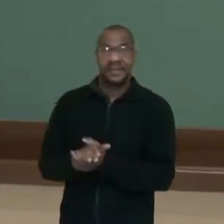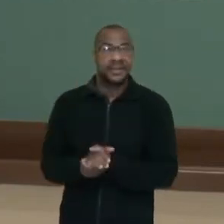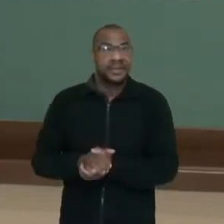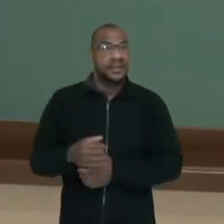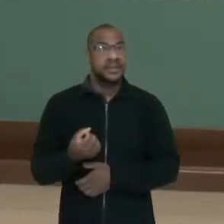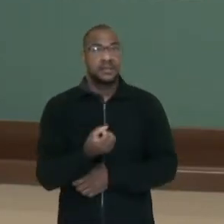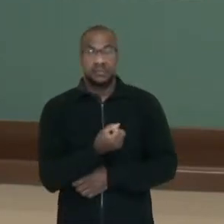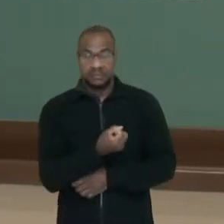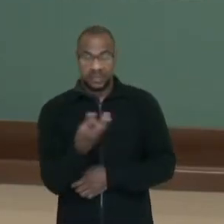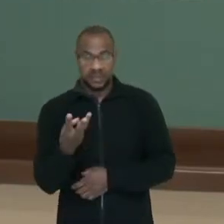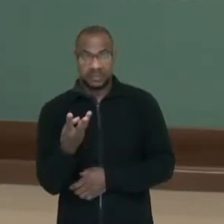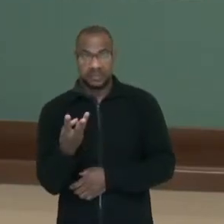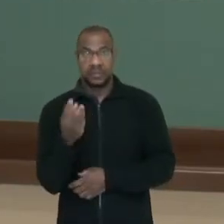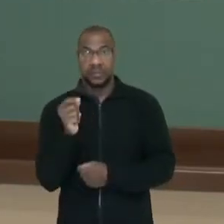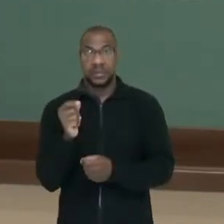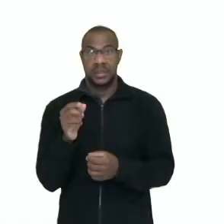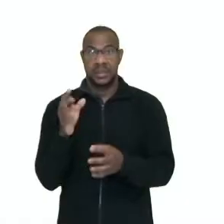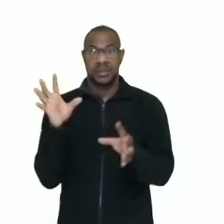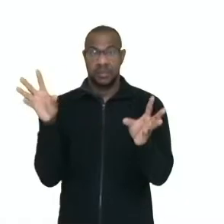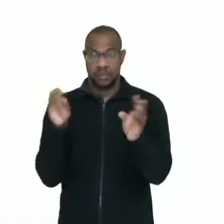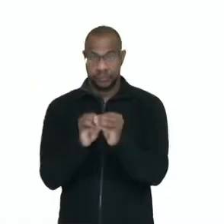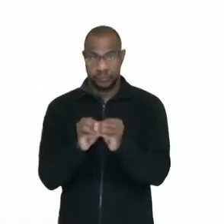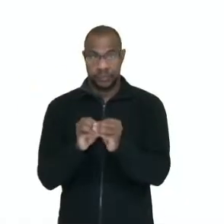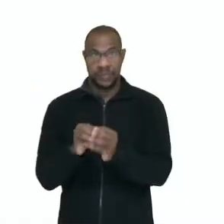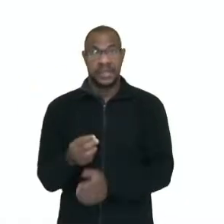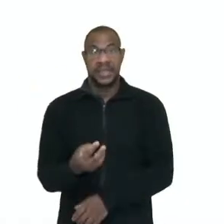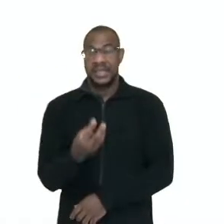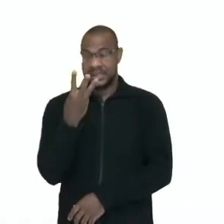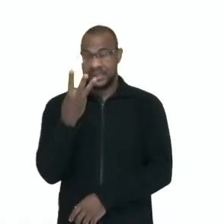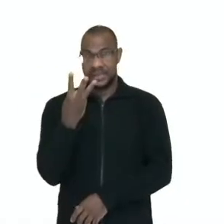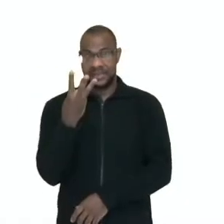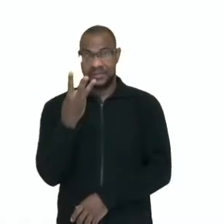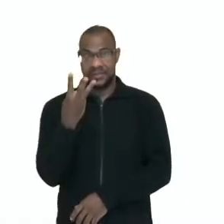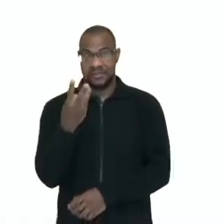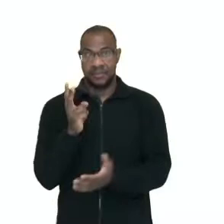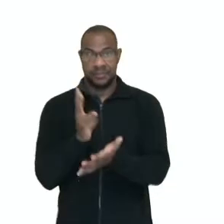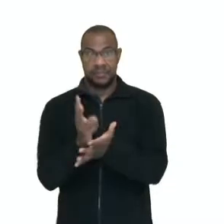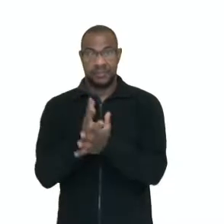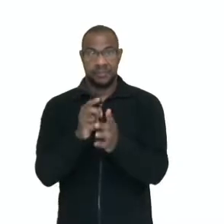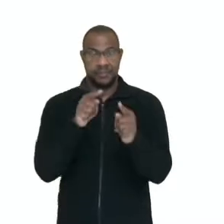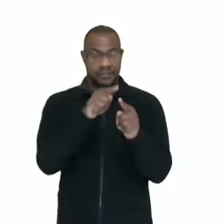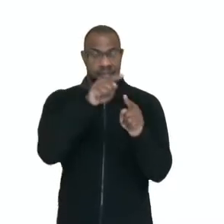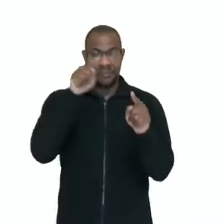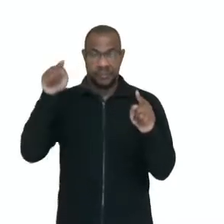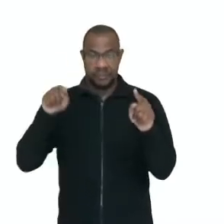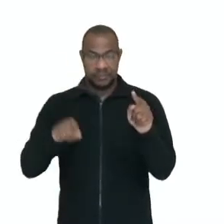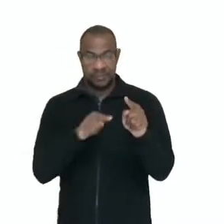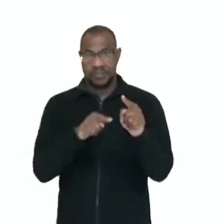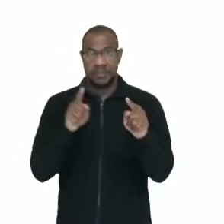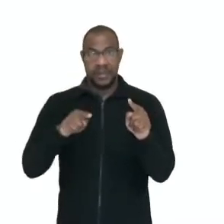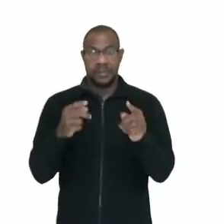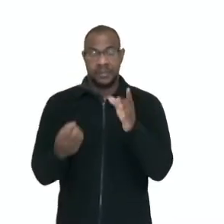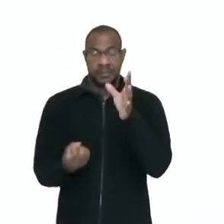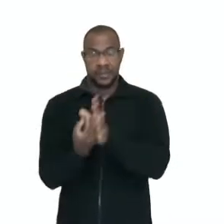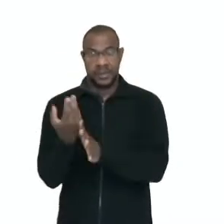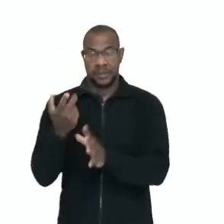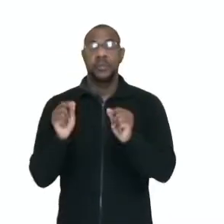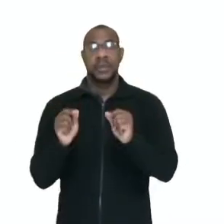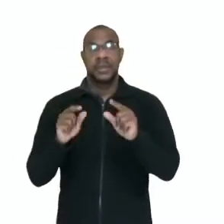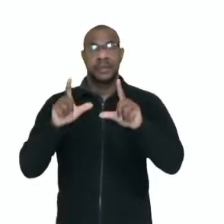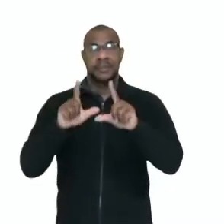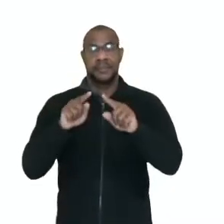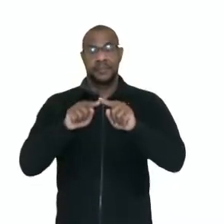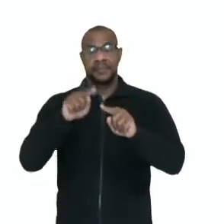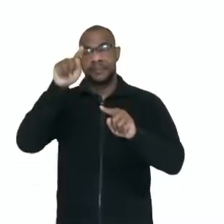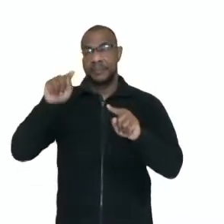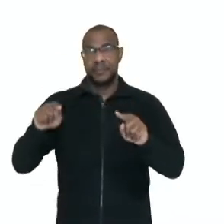três arcos iguais, as três cordas consecutivas, ó, elas delimitam um triângulo equilátero. Ele